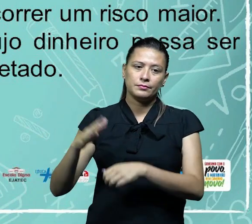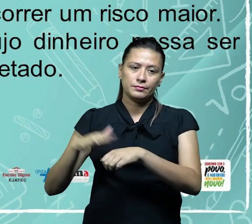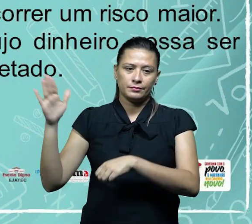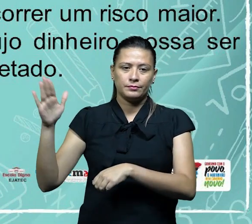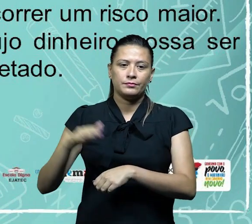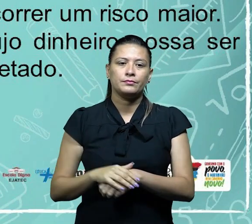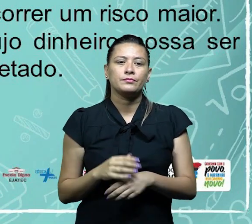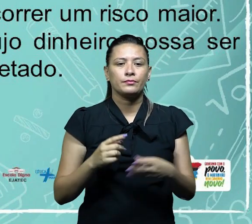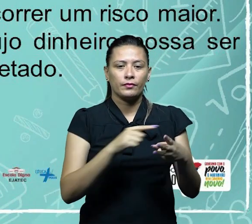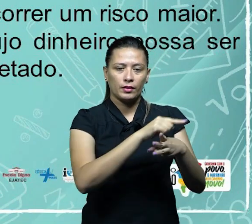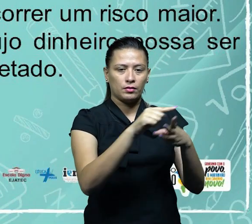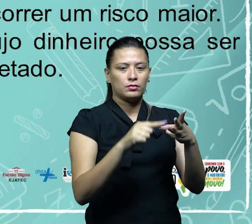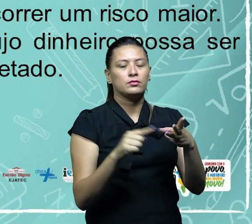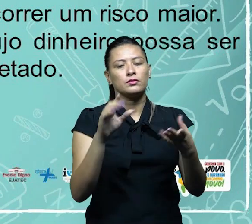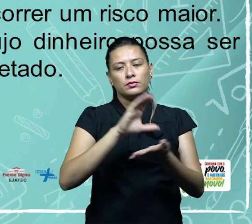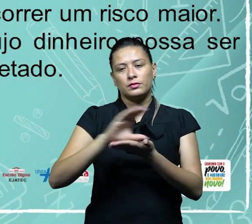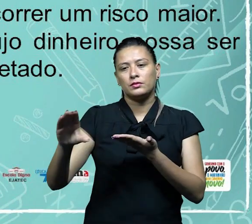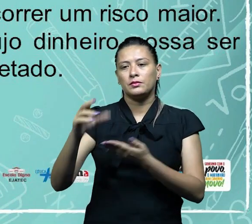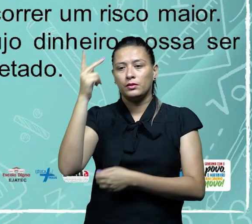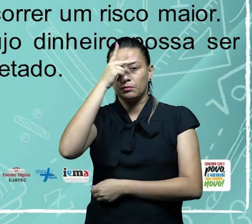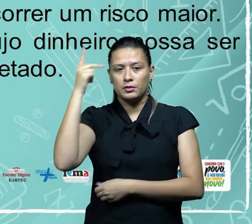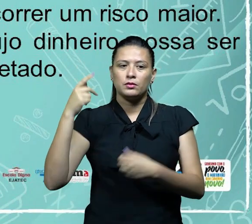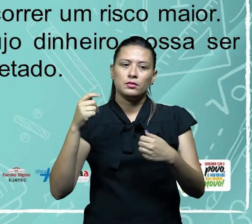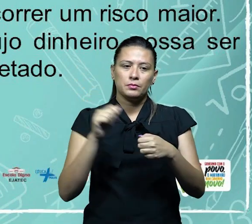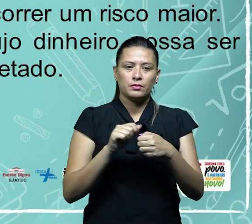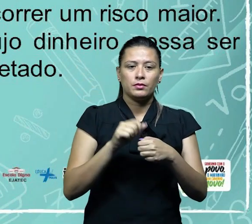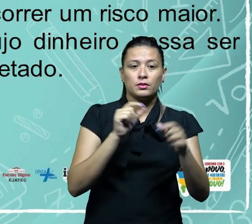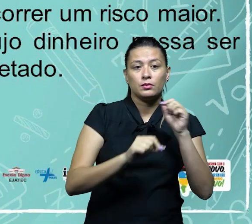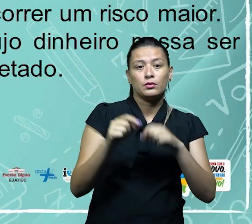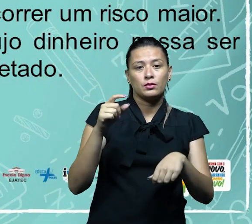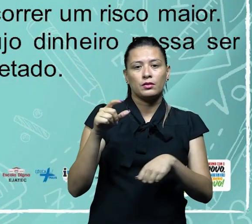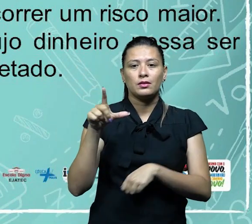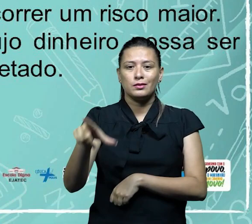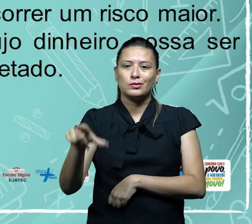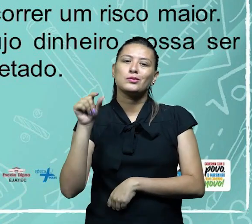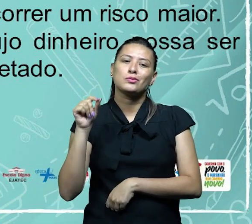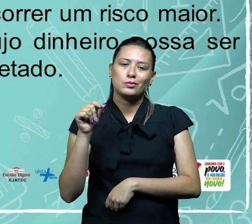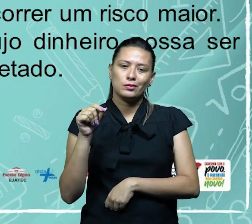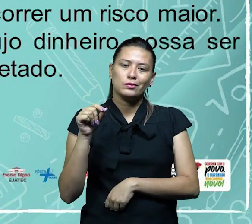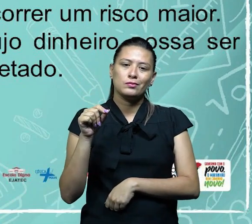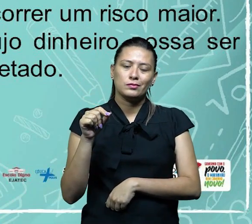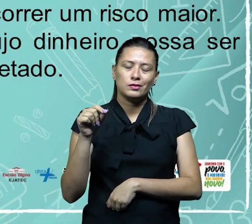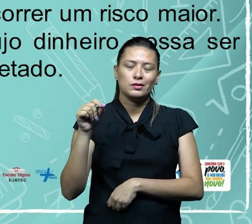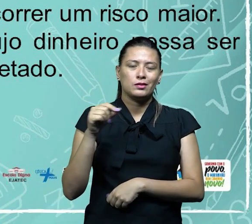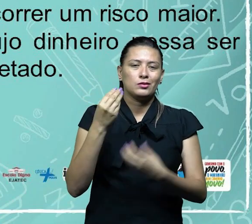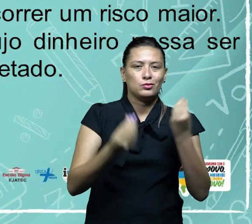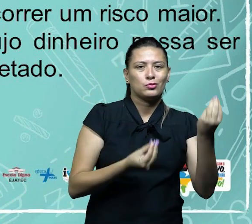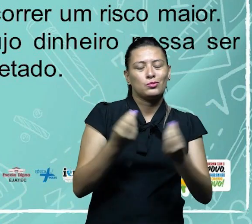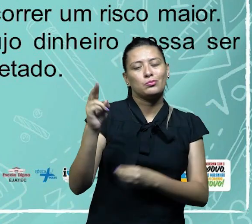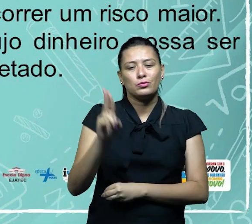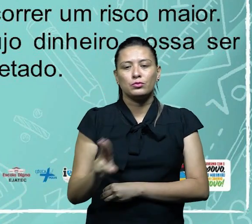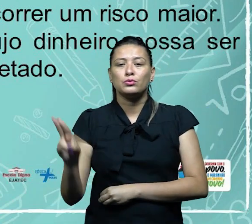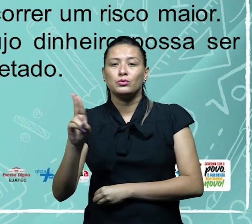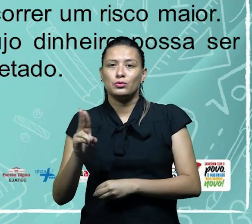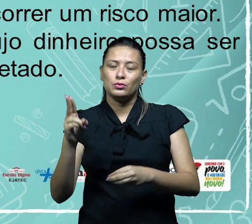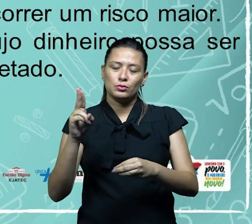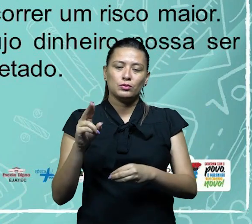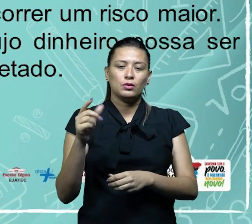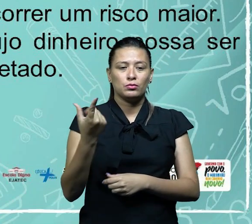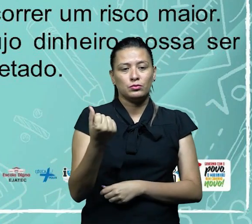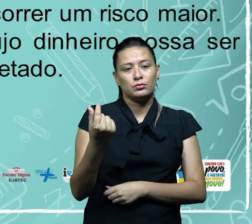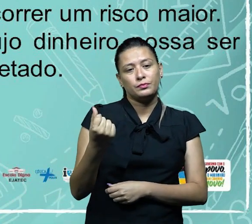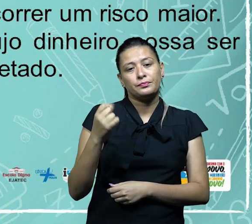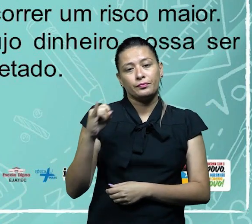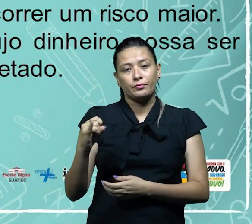Se optar por uma aplicação segura, precisará entender que sua rentabilidade será menor. Então, se eu apliquei em algo mais seguro, eu tenho uma rentabilidade